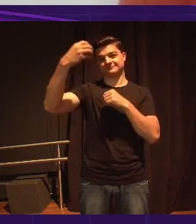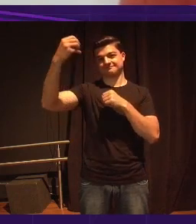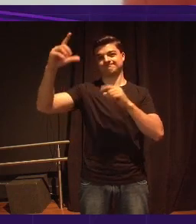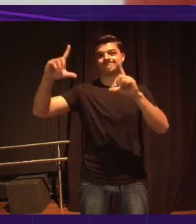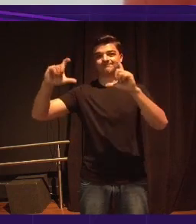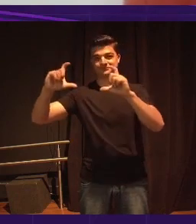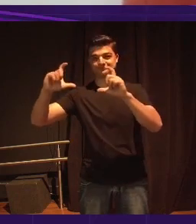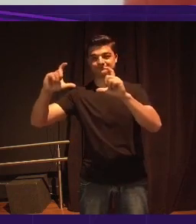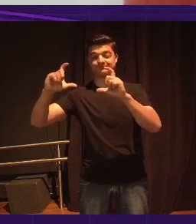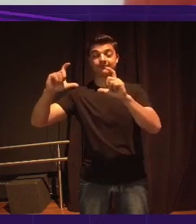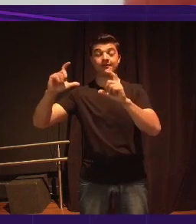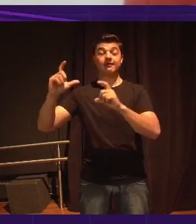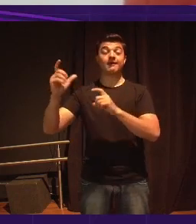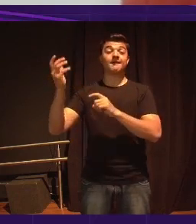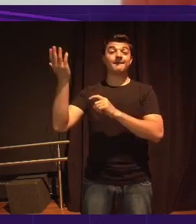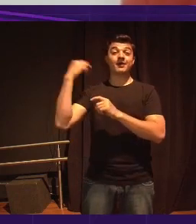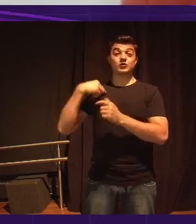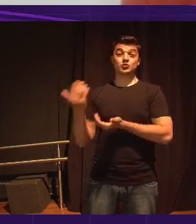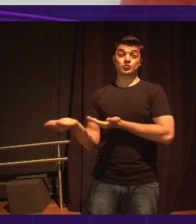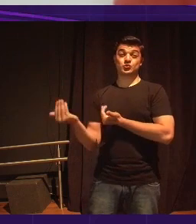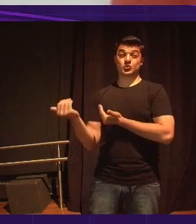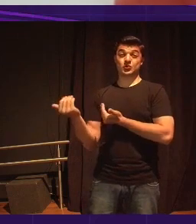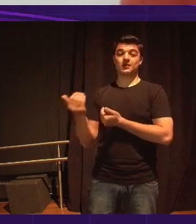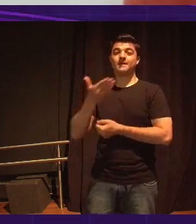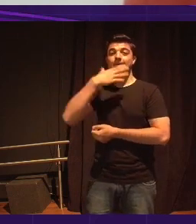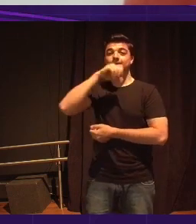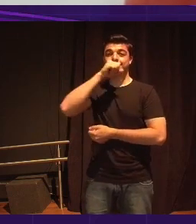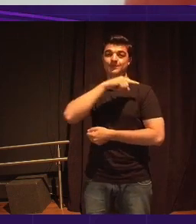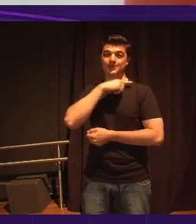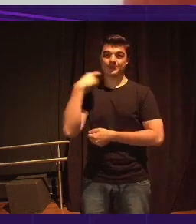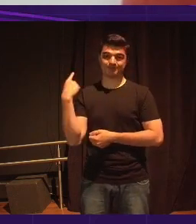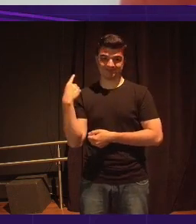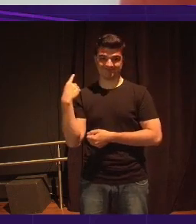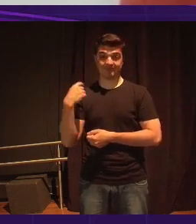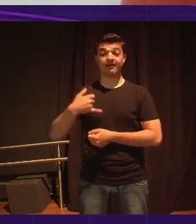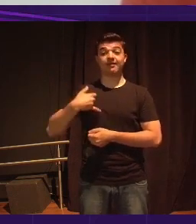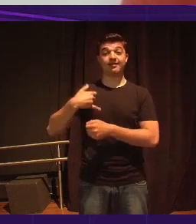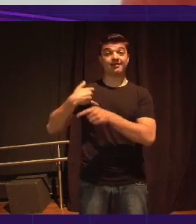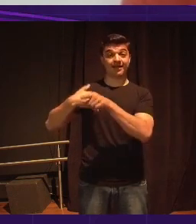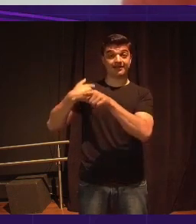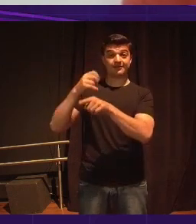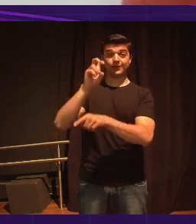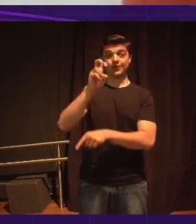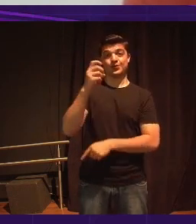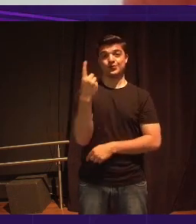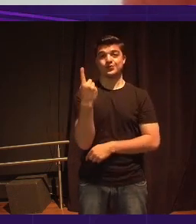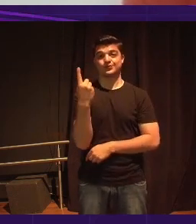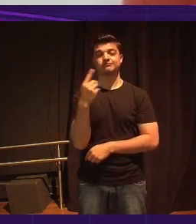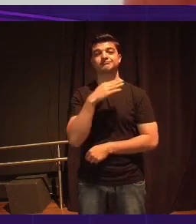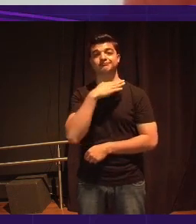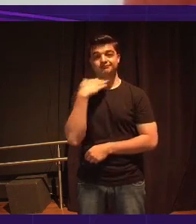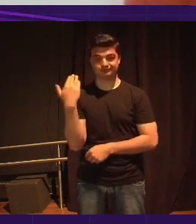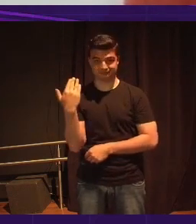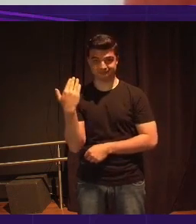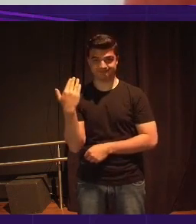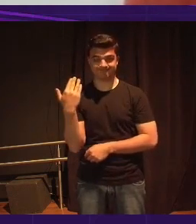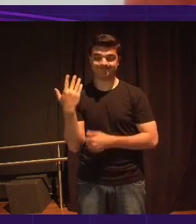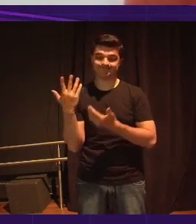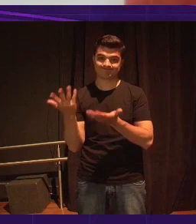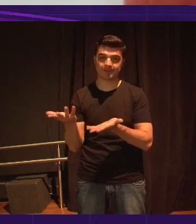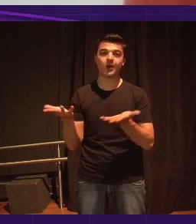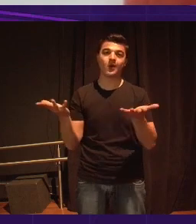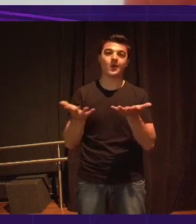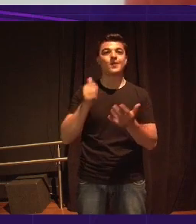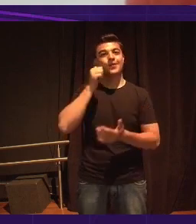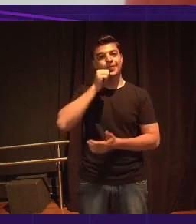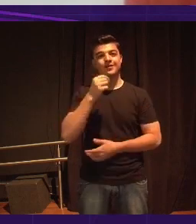Perdi meu pai muito cedo, né? Meu pai com 51 anos faleceu, então as viagens agora das